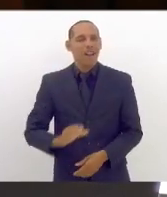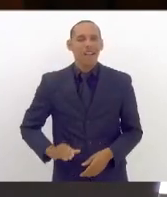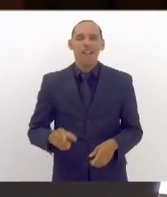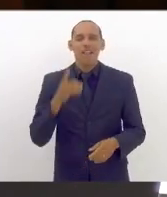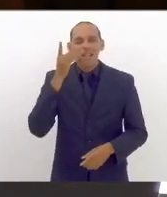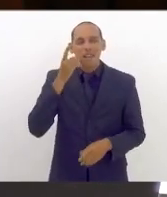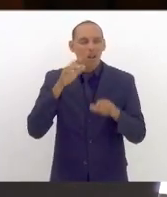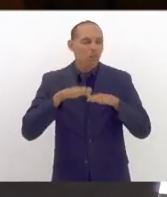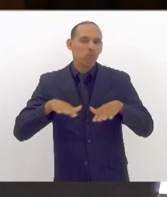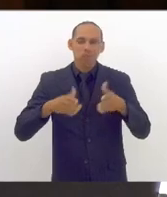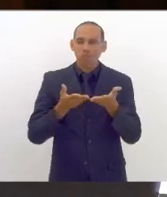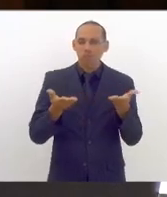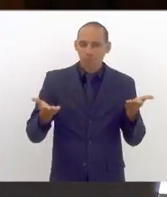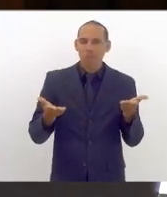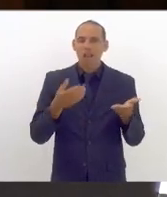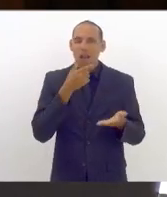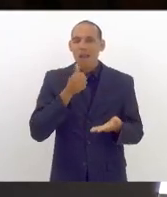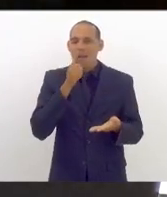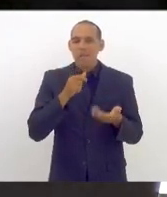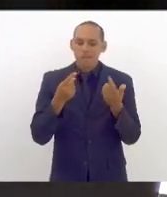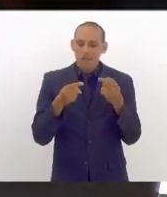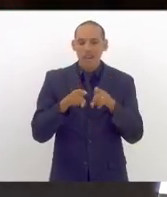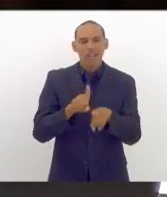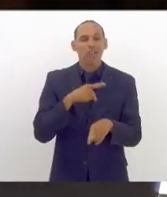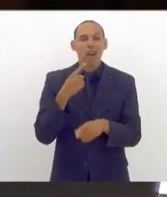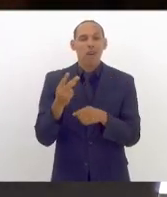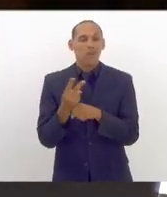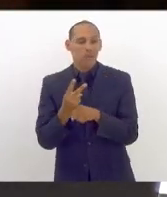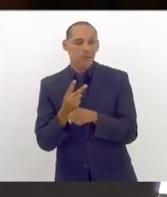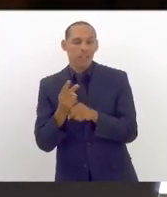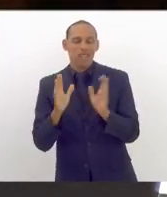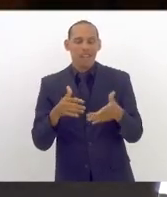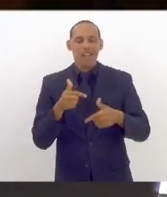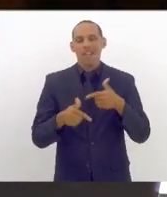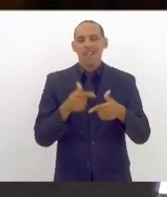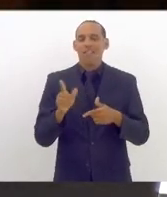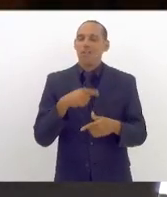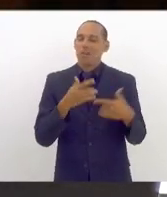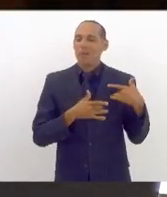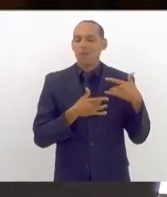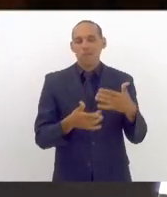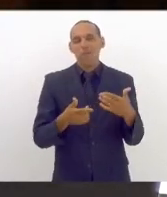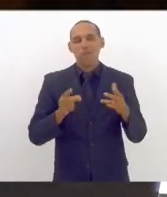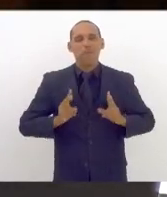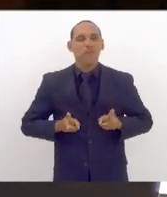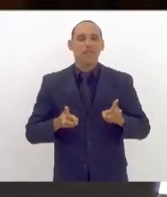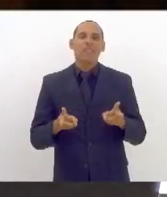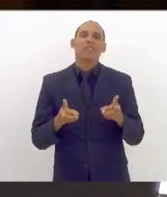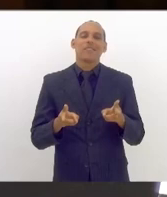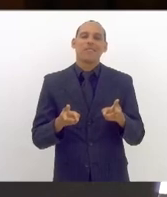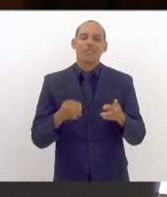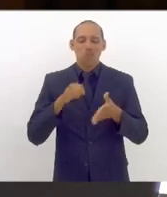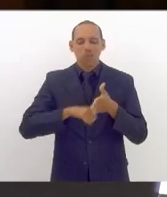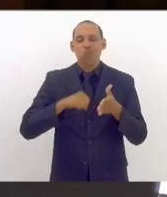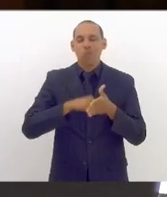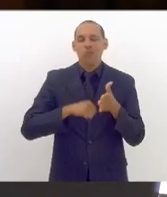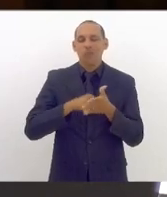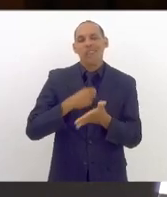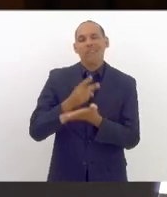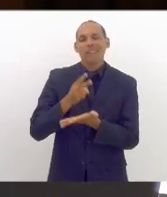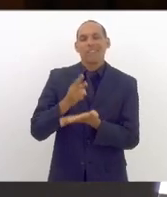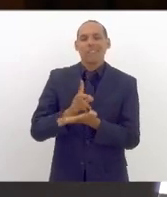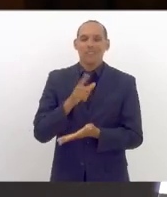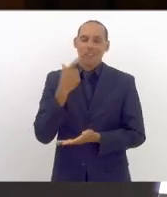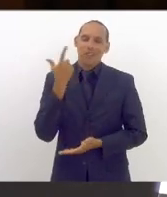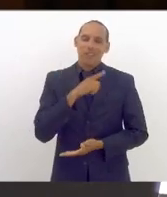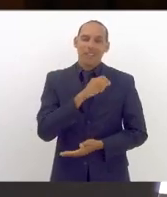deputados que a gente teve a parceria aí há dois anos que a gente já tá aqui trabalhando e estamos aí à disposição para a gente continuar a luta vamos chegar